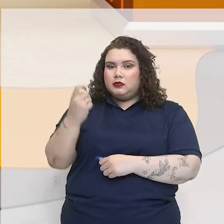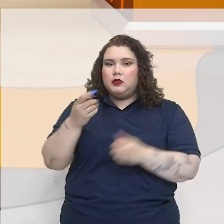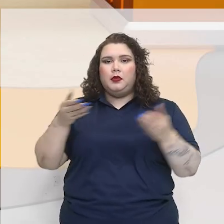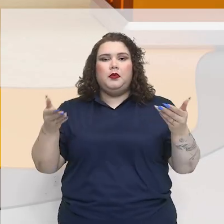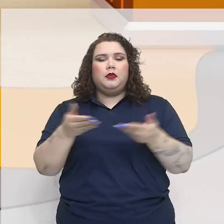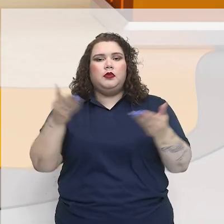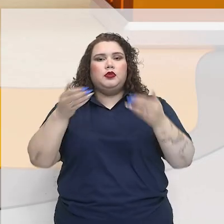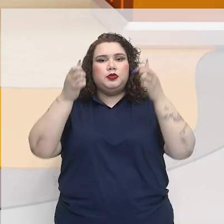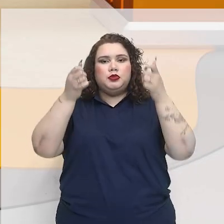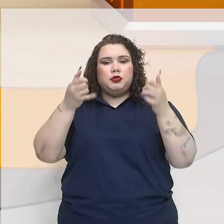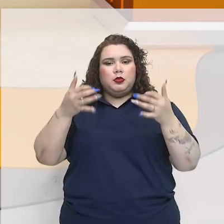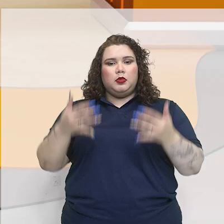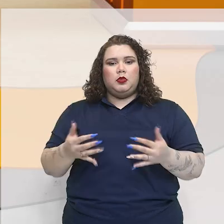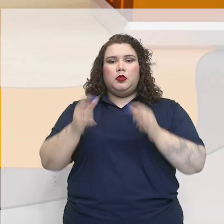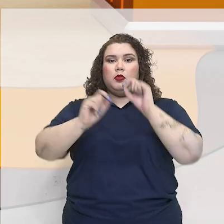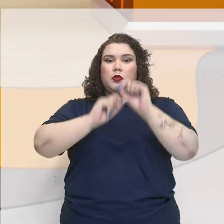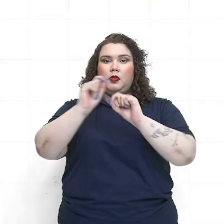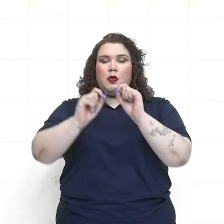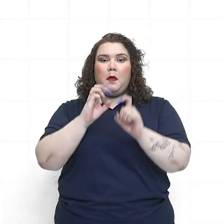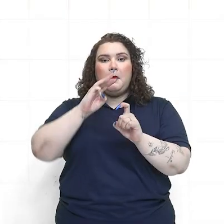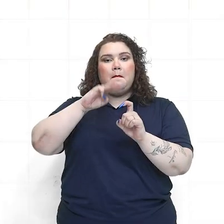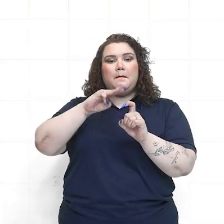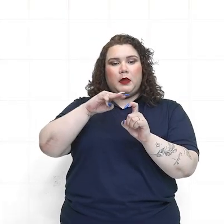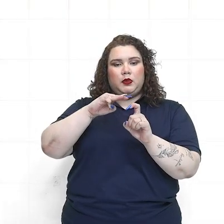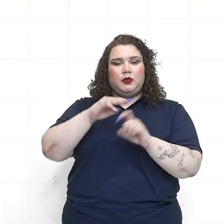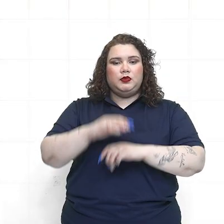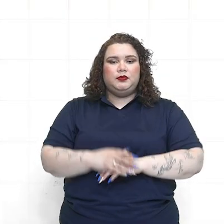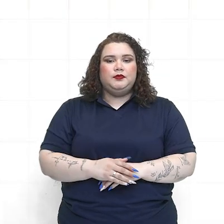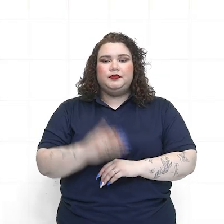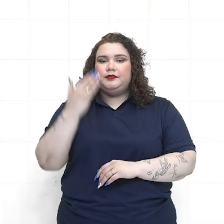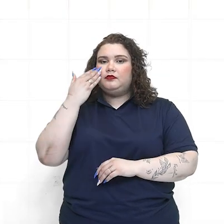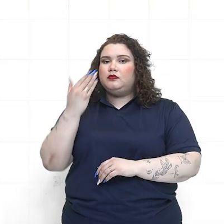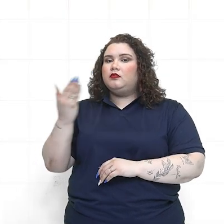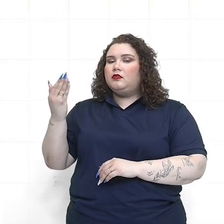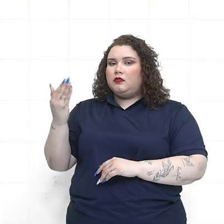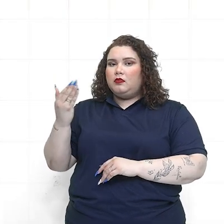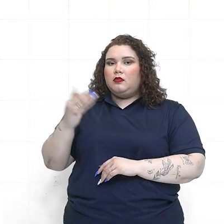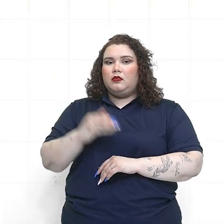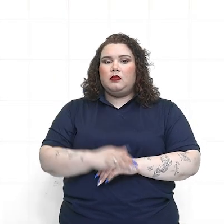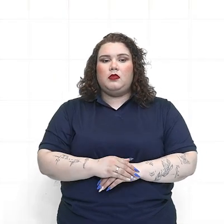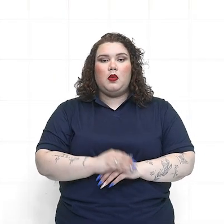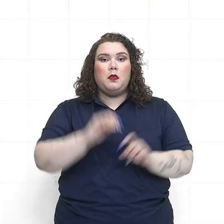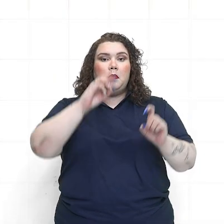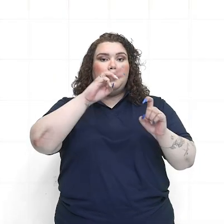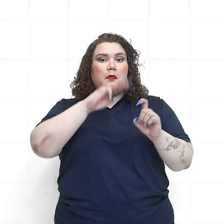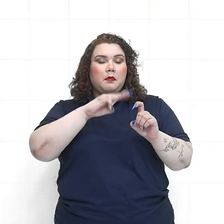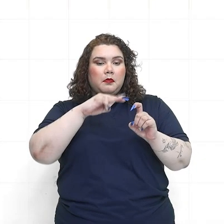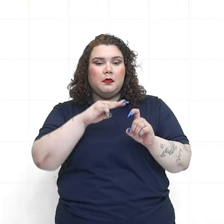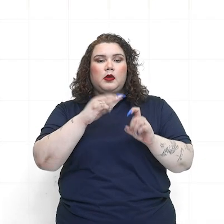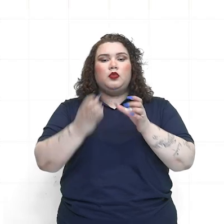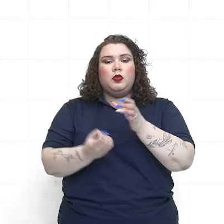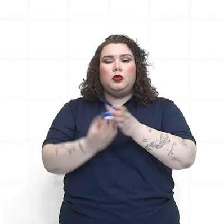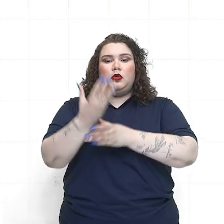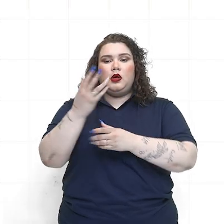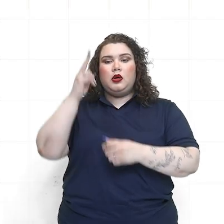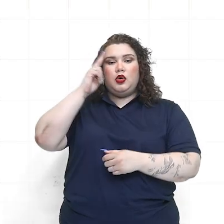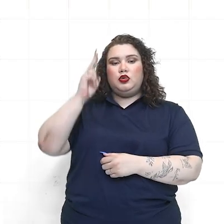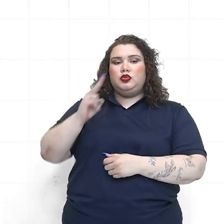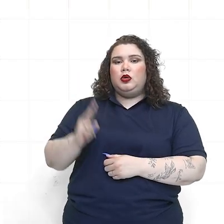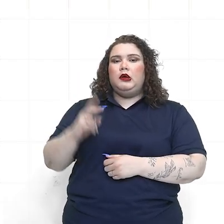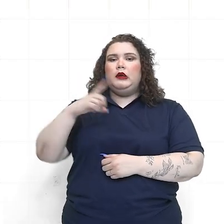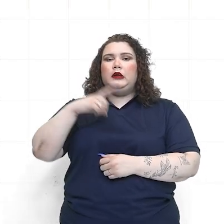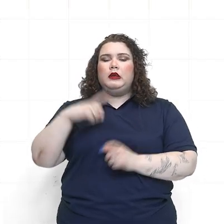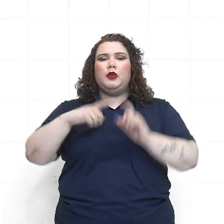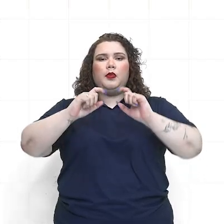falar um pouco sobre os mitos de origem. Então, olha só, os mitos de origem, eles são histórias simbólicas